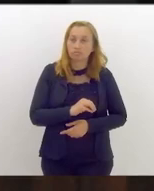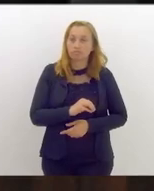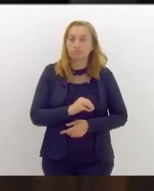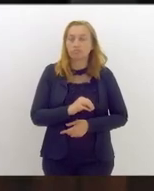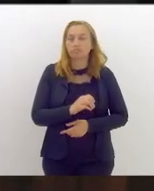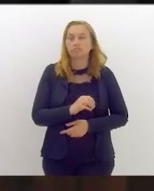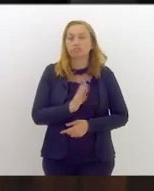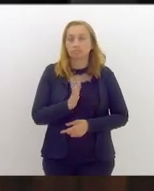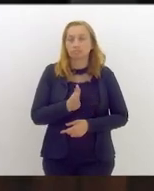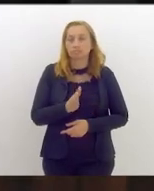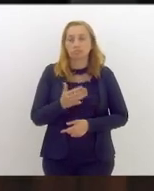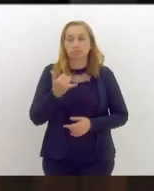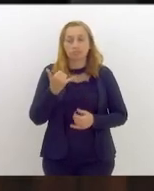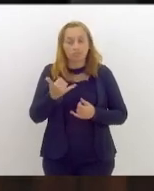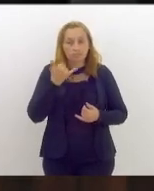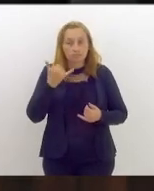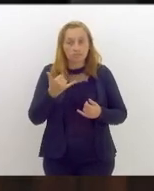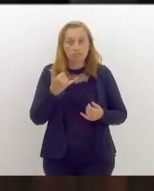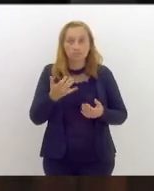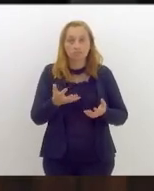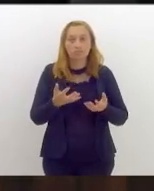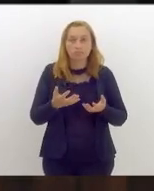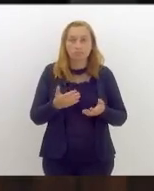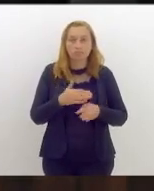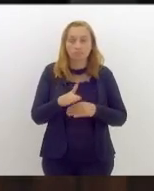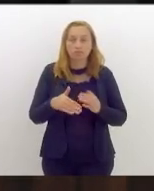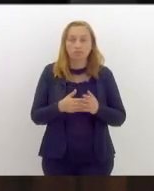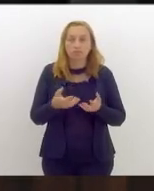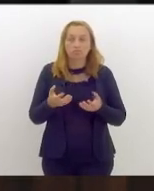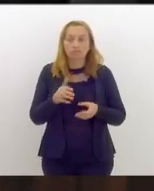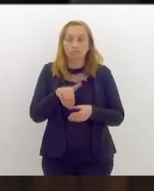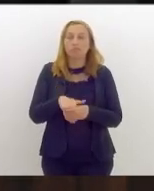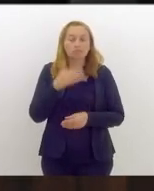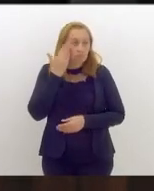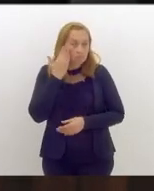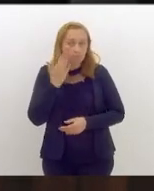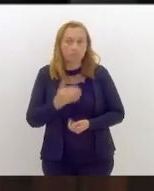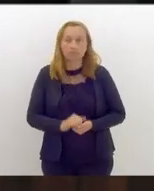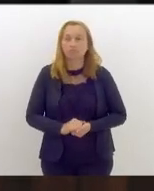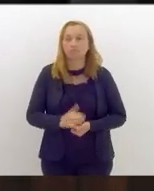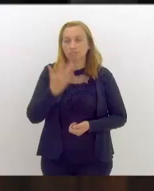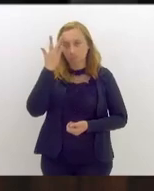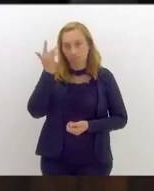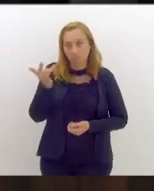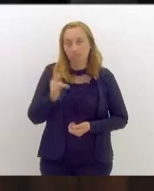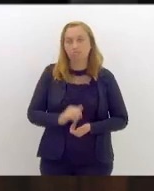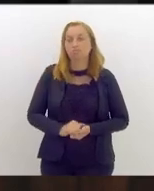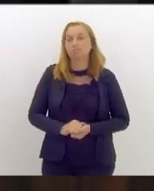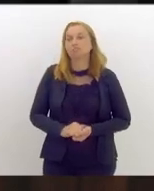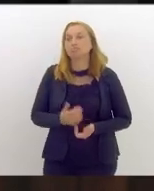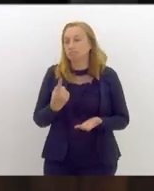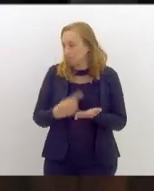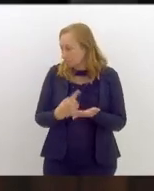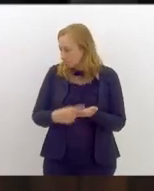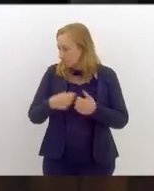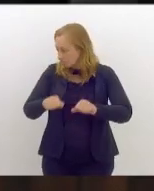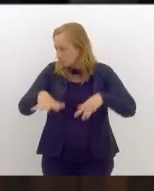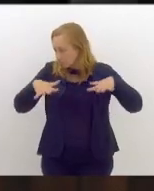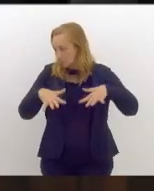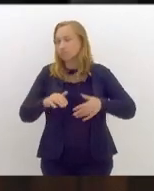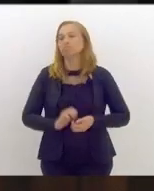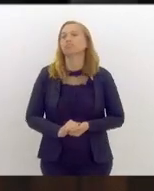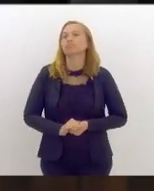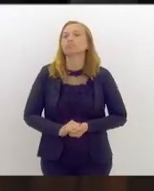ligou já mandou outros aqui quer voltar eu eu prefiro assim amanhã E aí vai dizer o seguinte combinado com o plenário